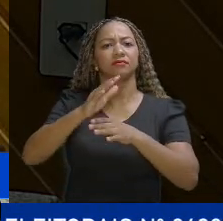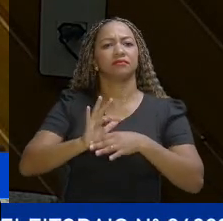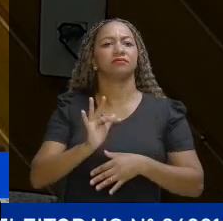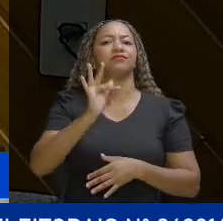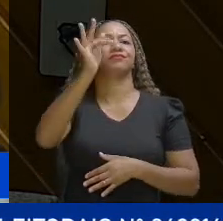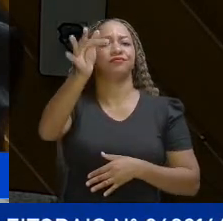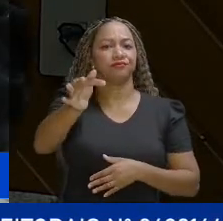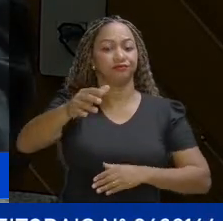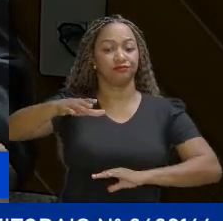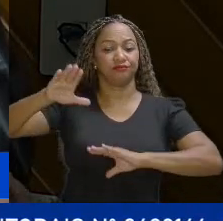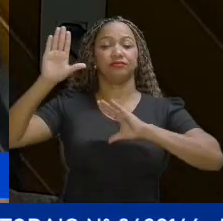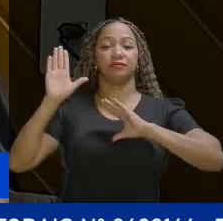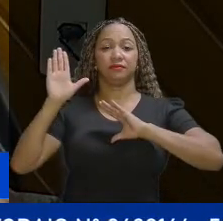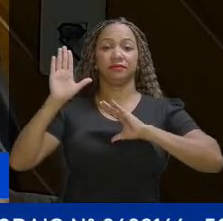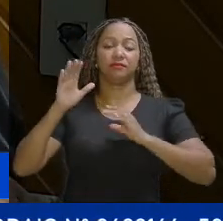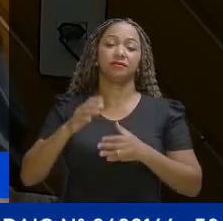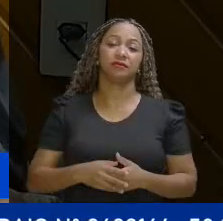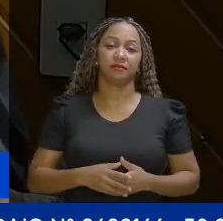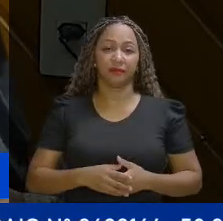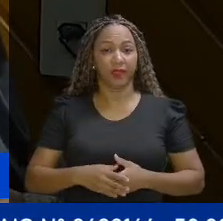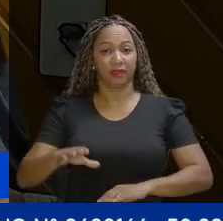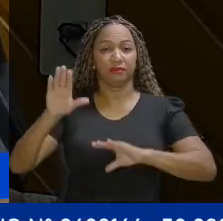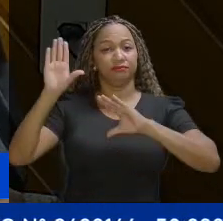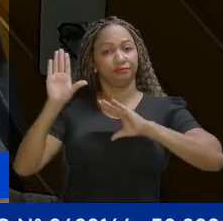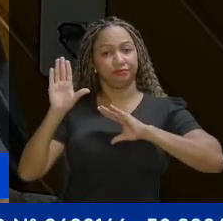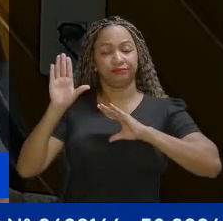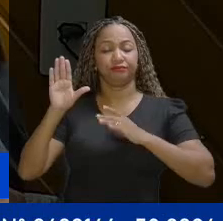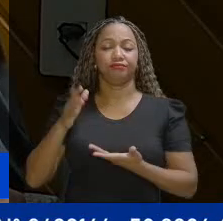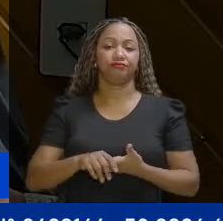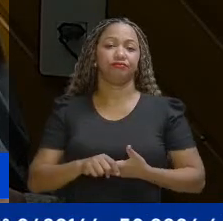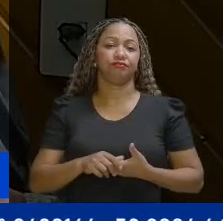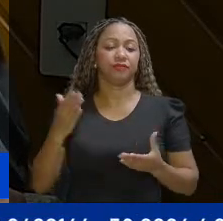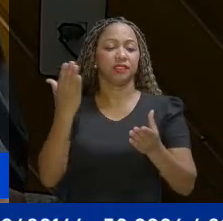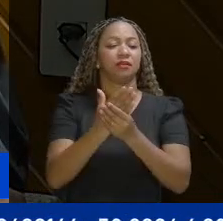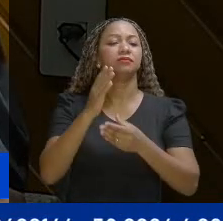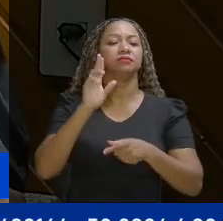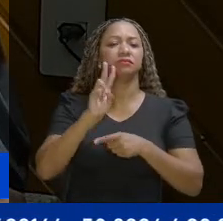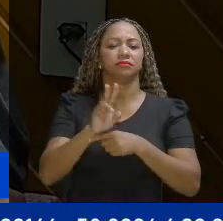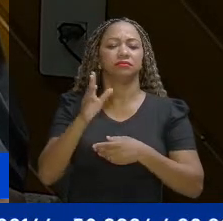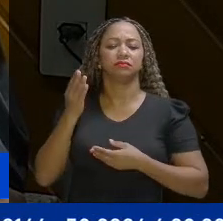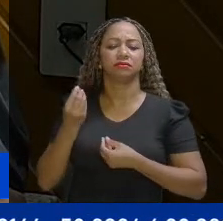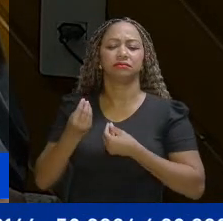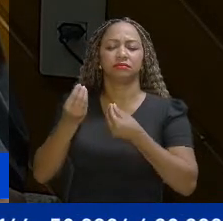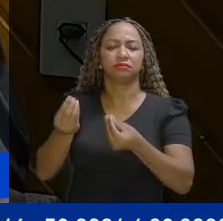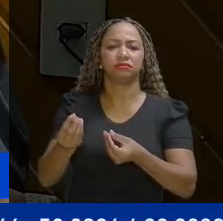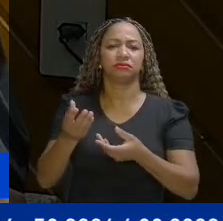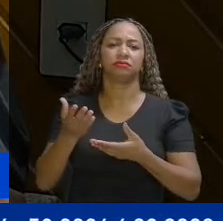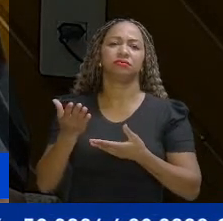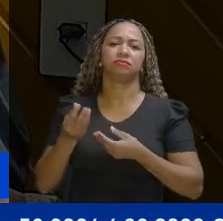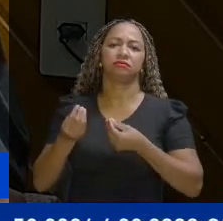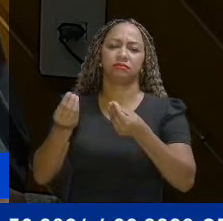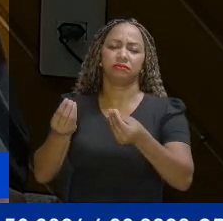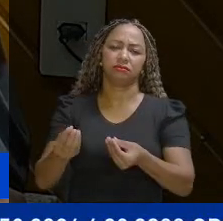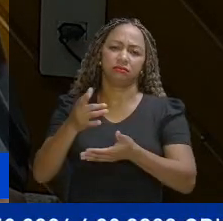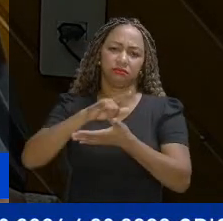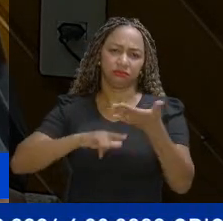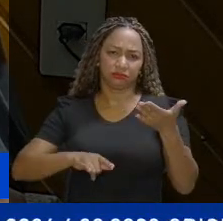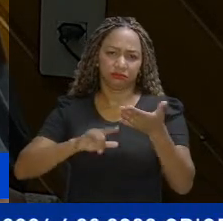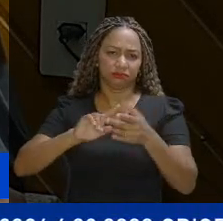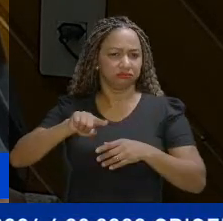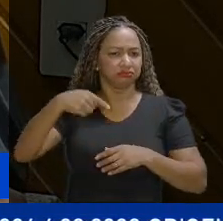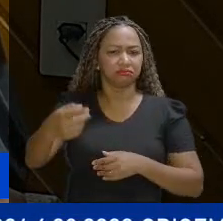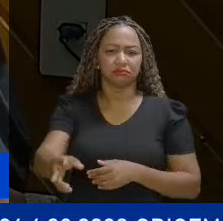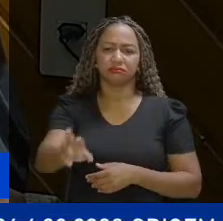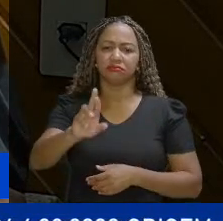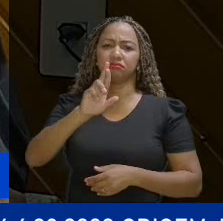eleições futuras. O fato da candidata ter sido intimada para apresentar a documentação complementar, mas não ter